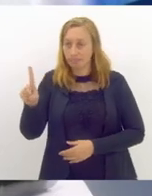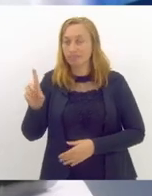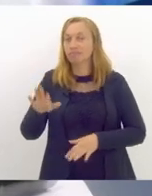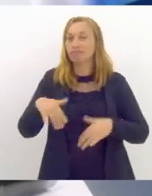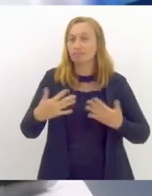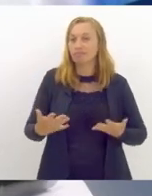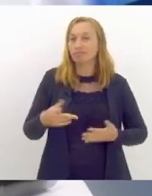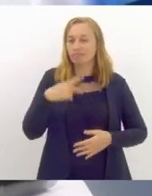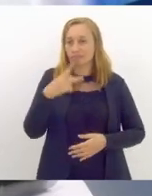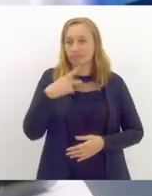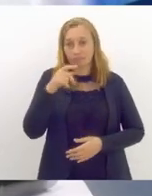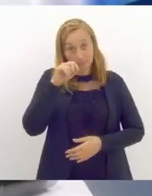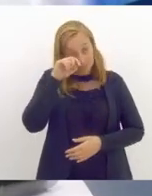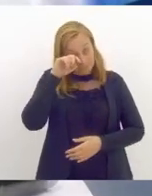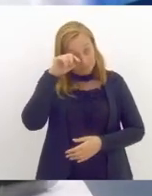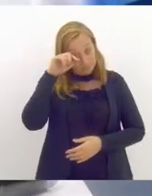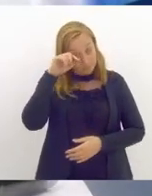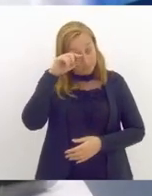dito isso